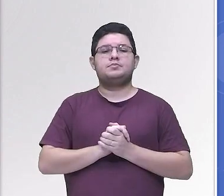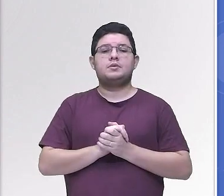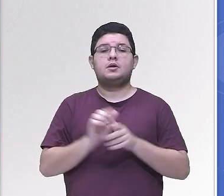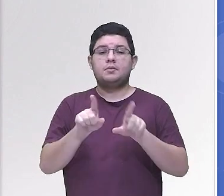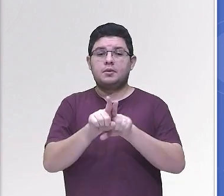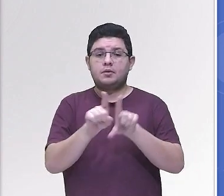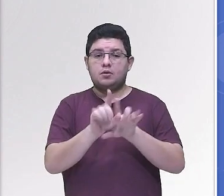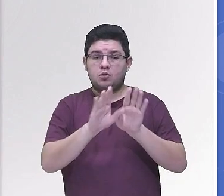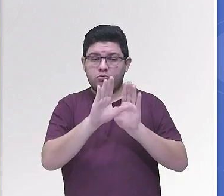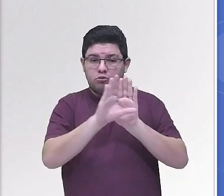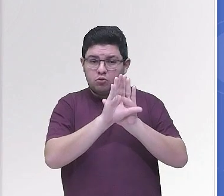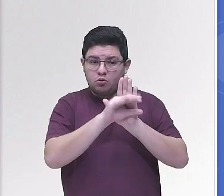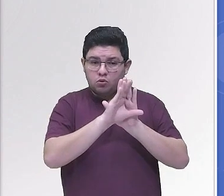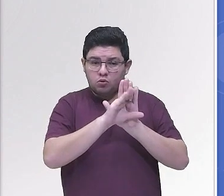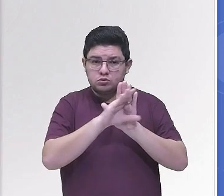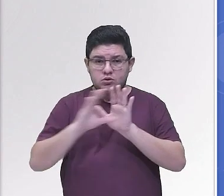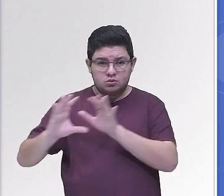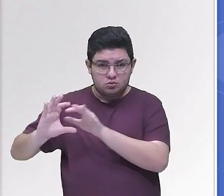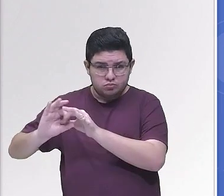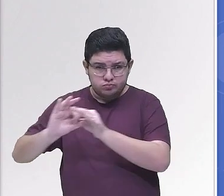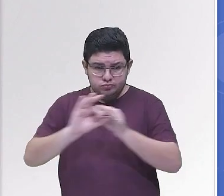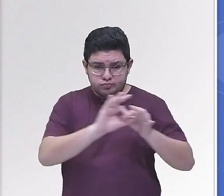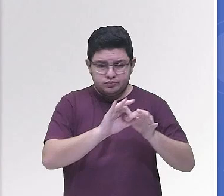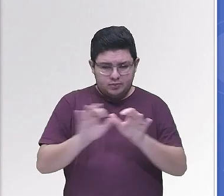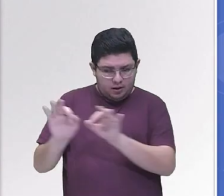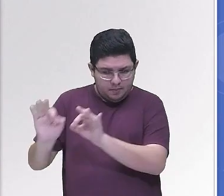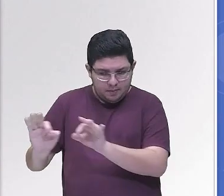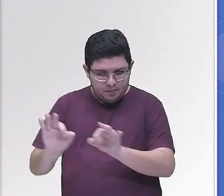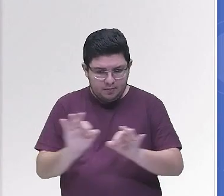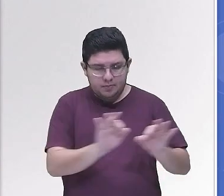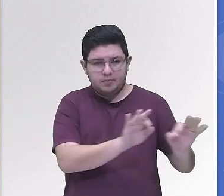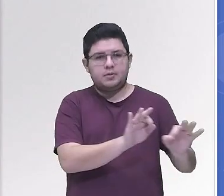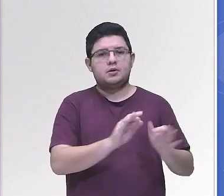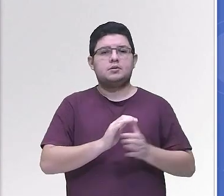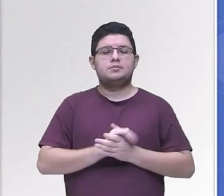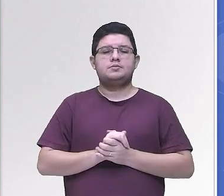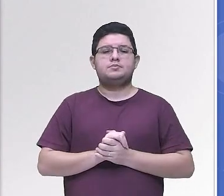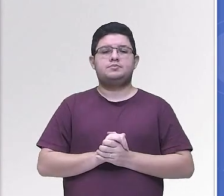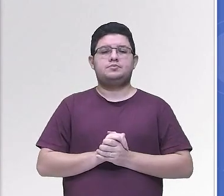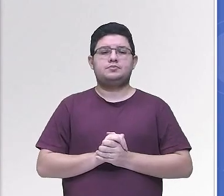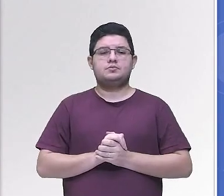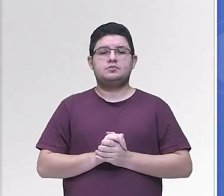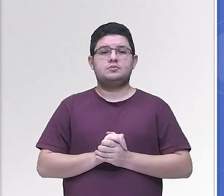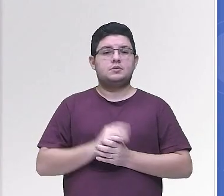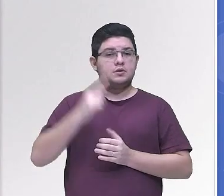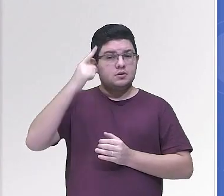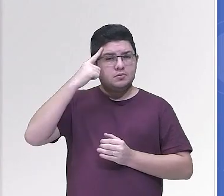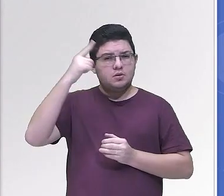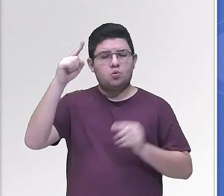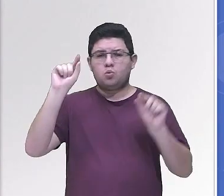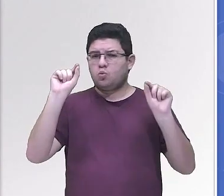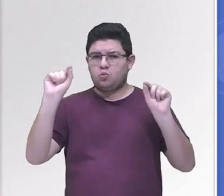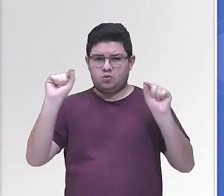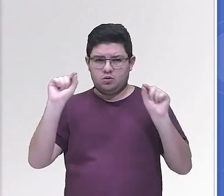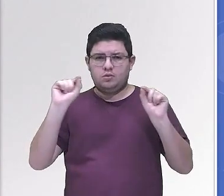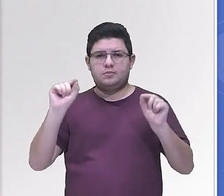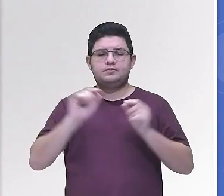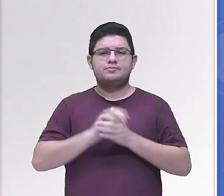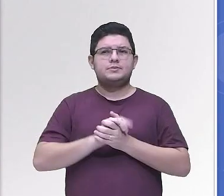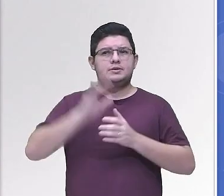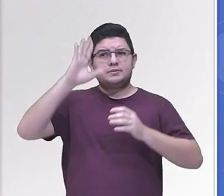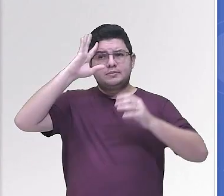tá certo? Olhem para mim aqui. É buscar um rigor nos conceitos. Ou seja, eu não posso